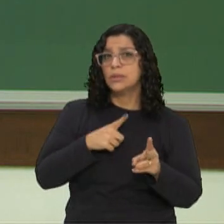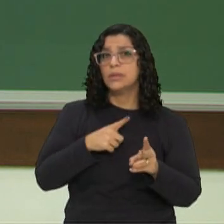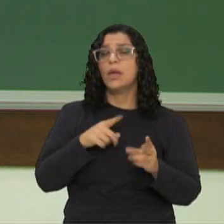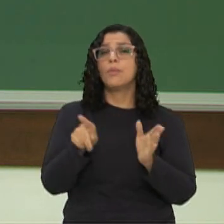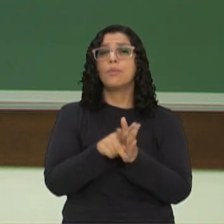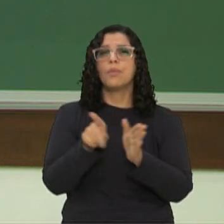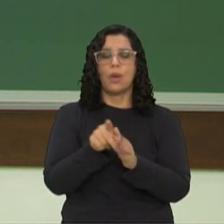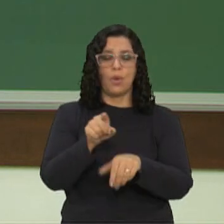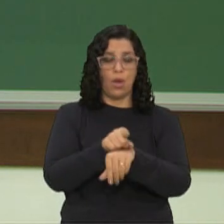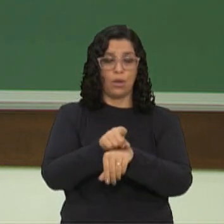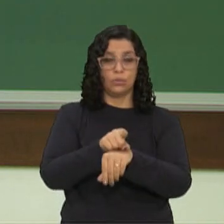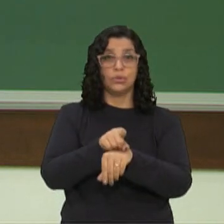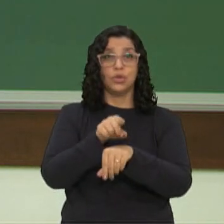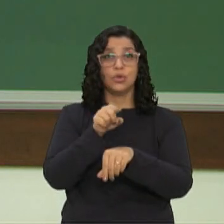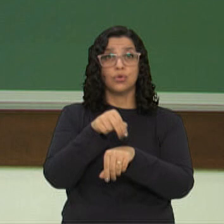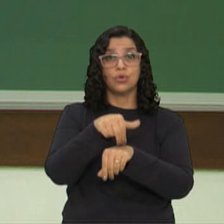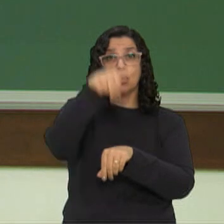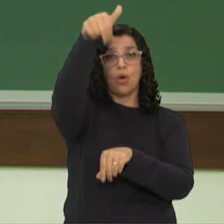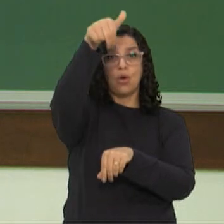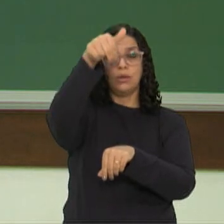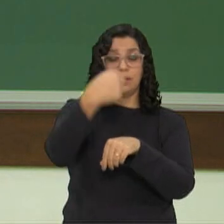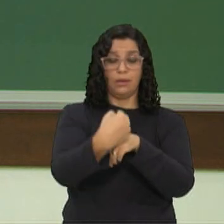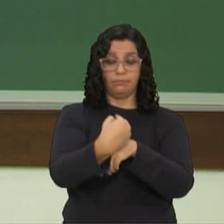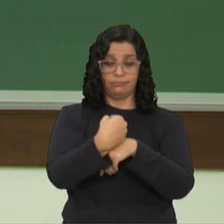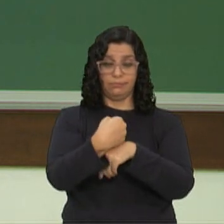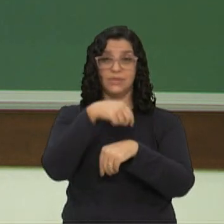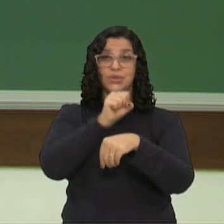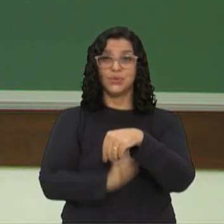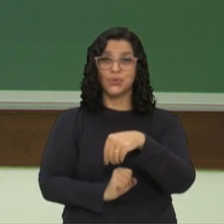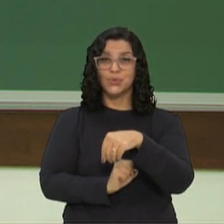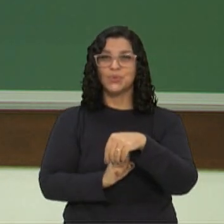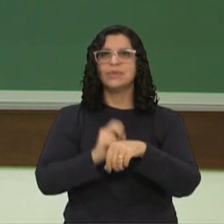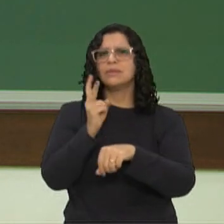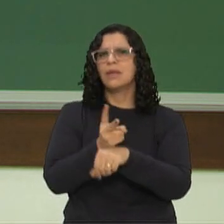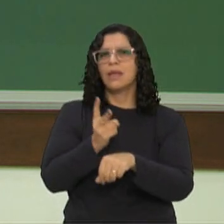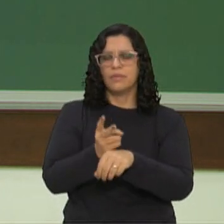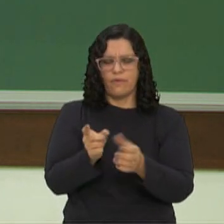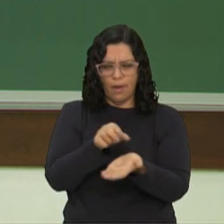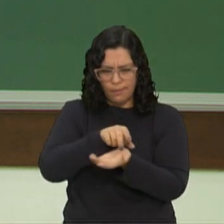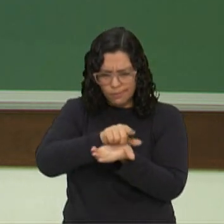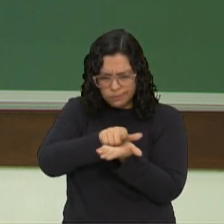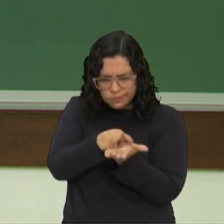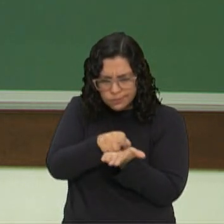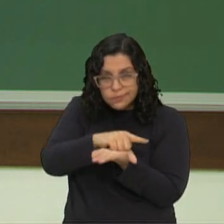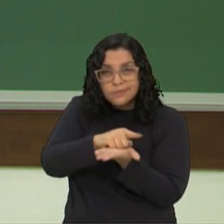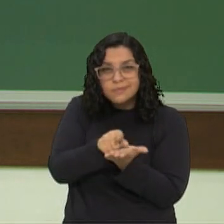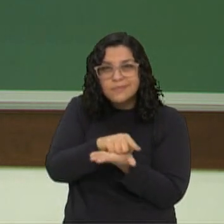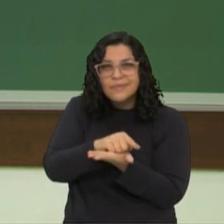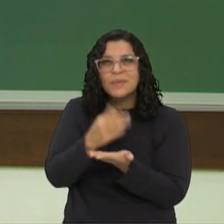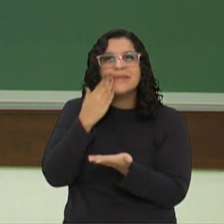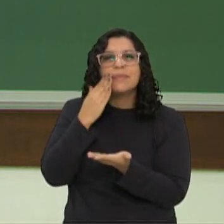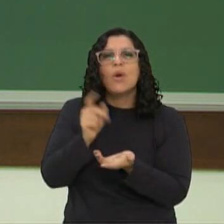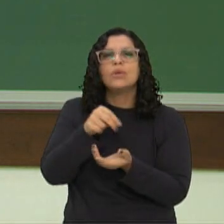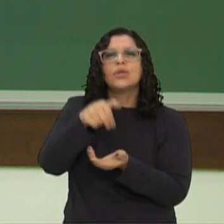sul da agulha, que aponta para o polo norte terrestre. Muito bem, então,